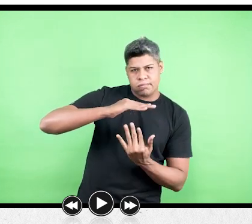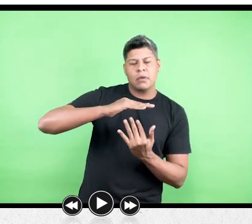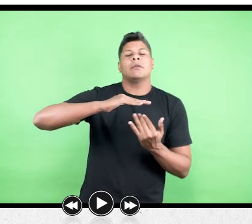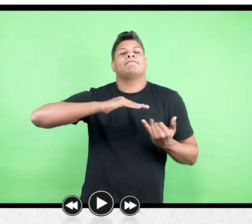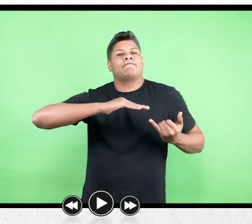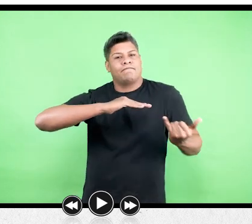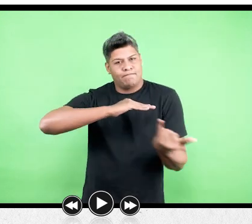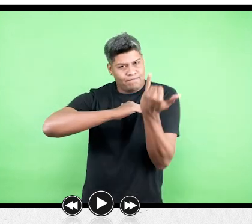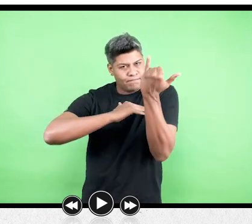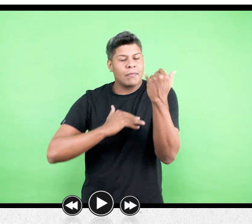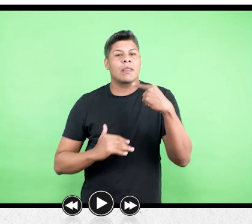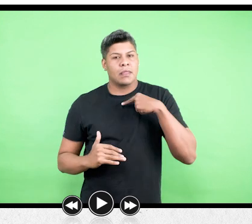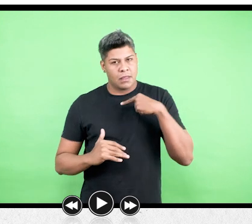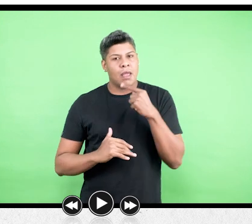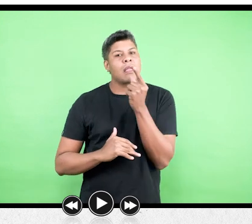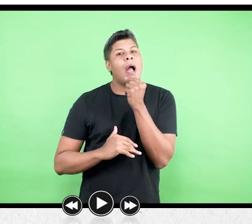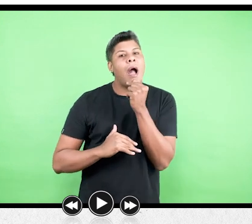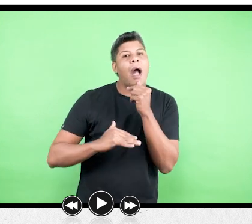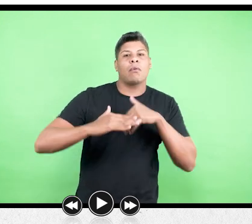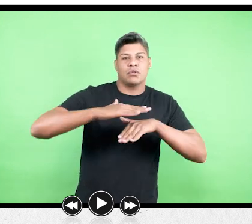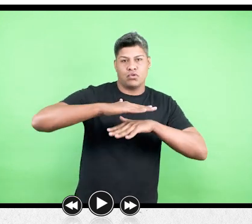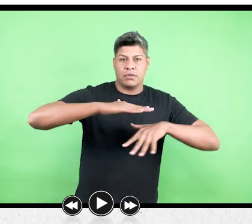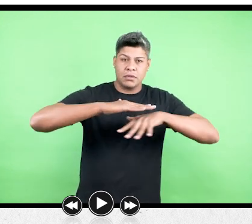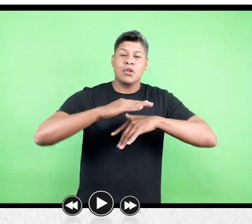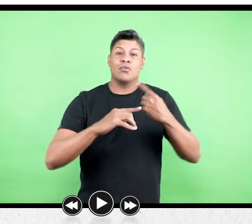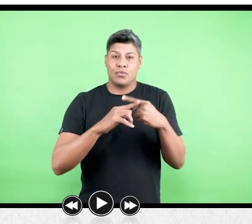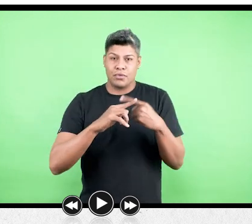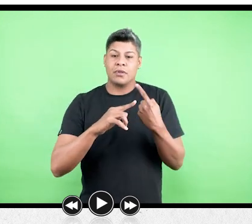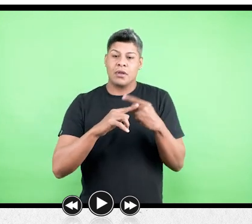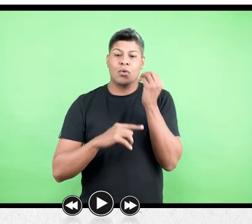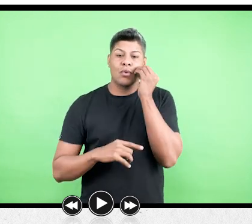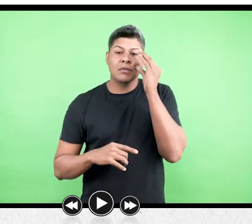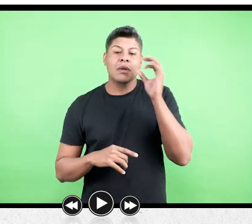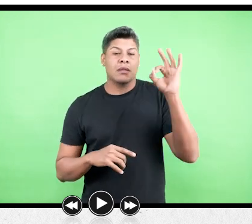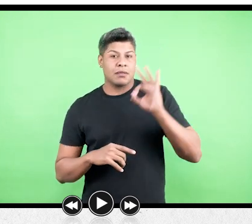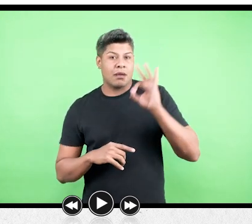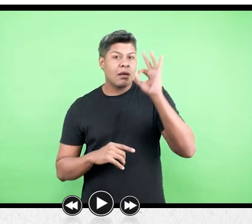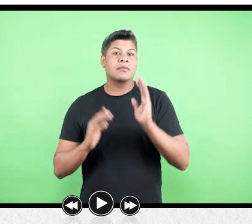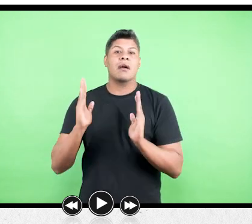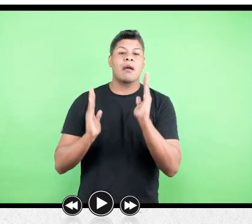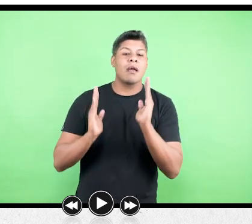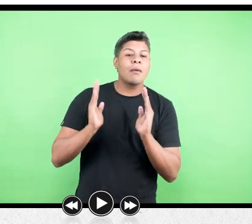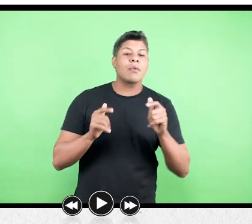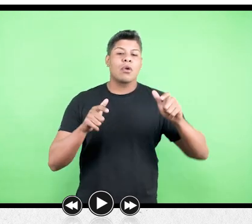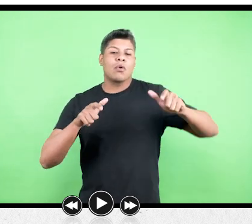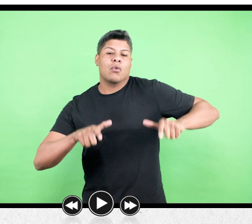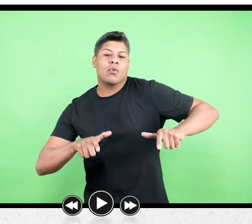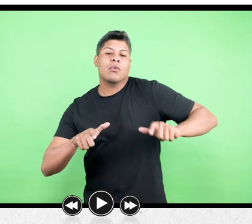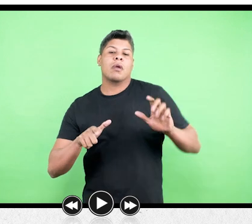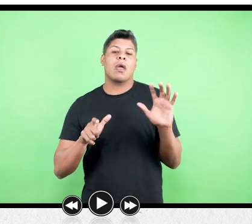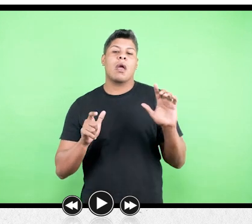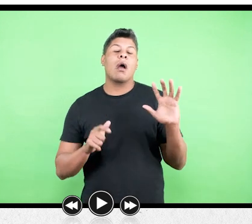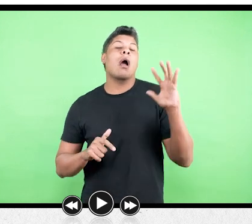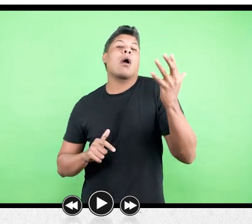muito importante das águas subterrâneas, porque o conhecimento sobre a taxa, a época, o local onde a recarga